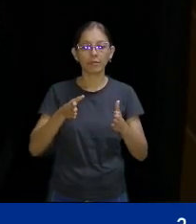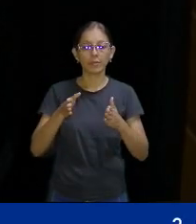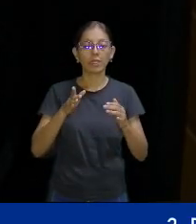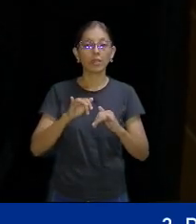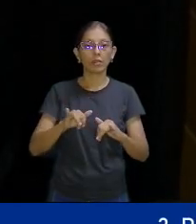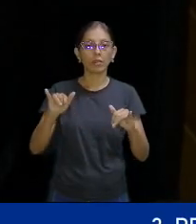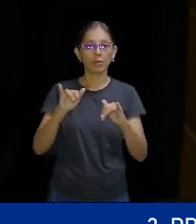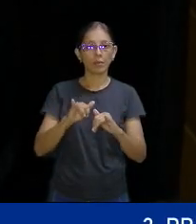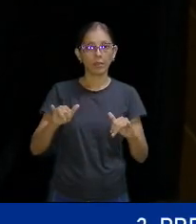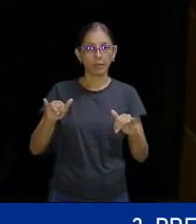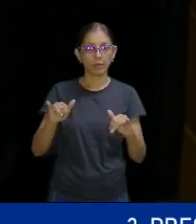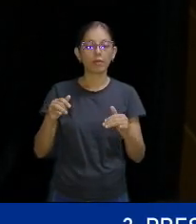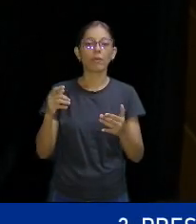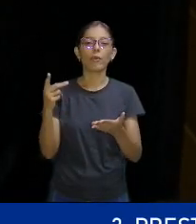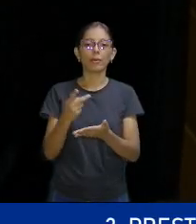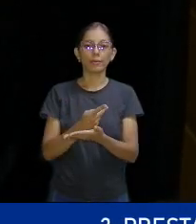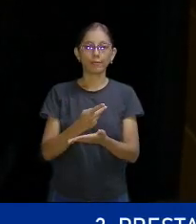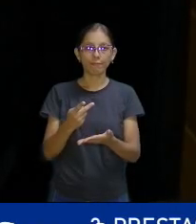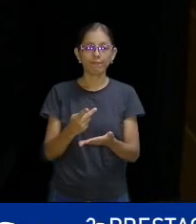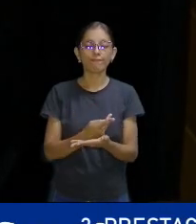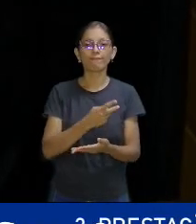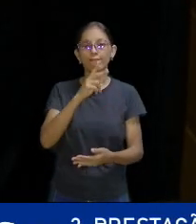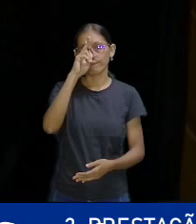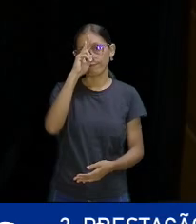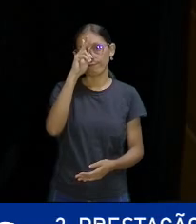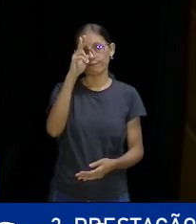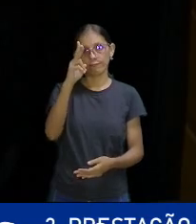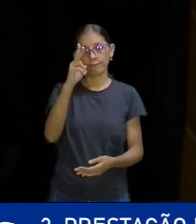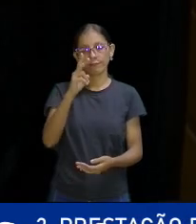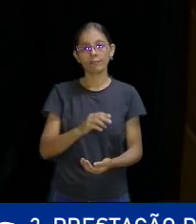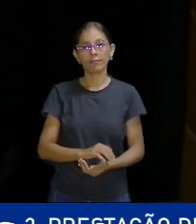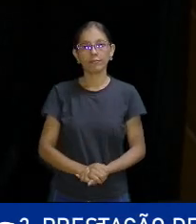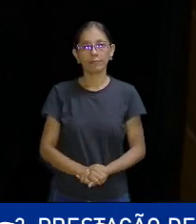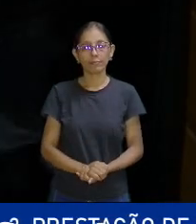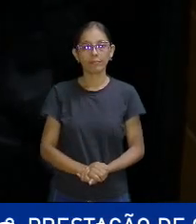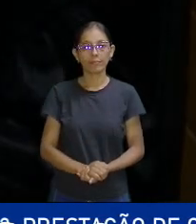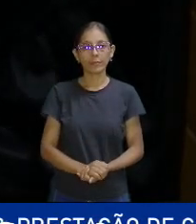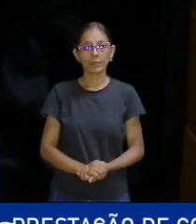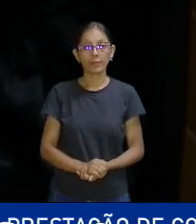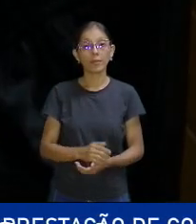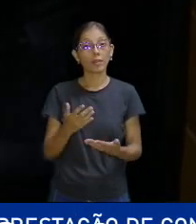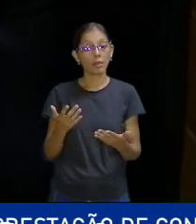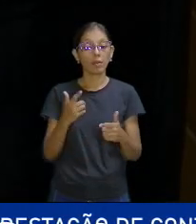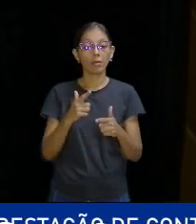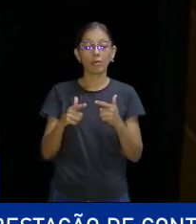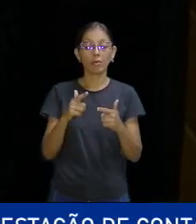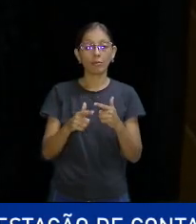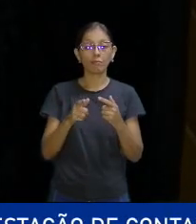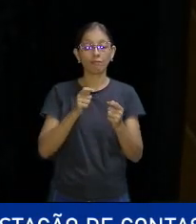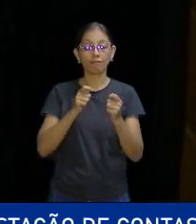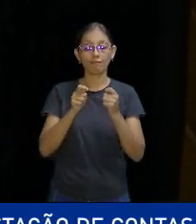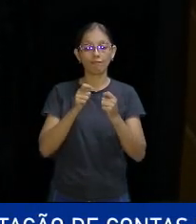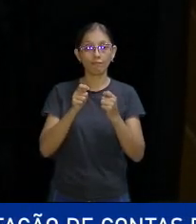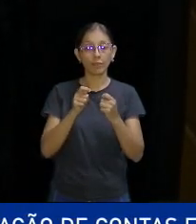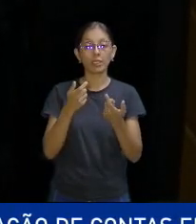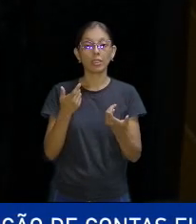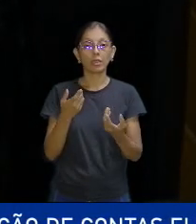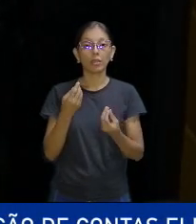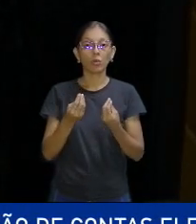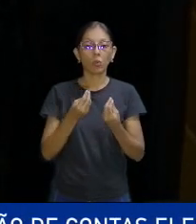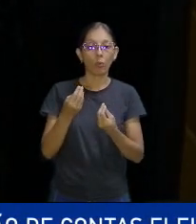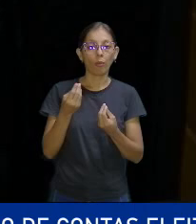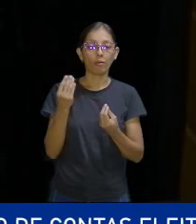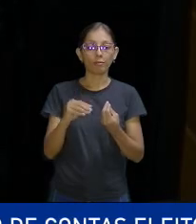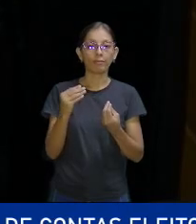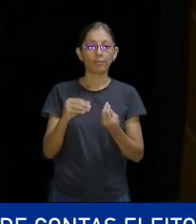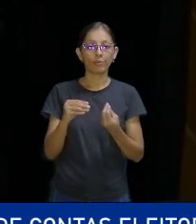falha gravíssima, e inclusive teria dificultado o controle da movimentação Na barra inferior, 16, 18, 28 do quadro de